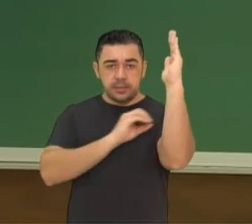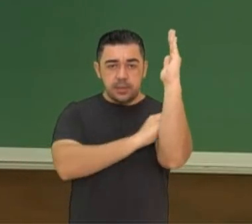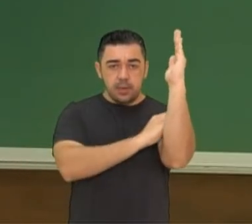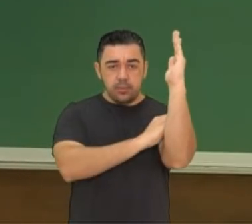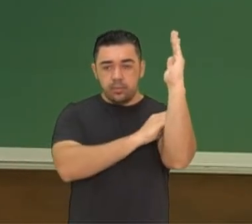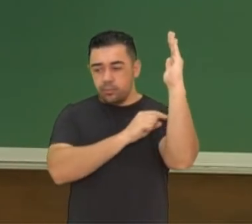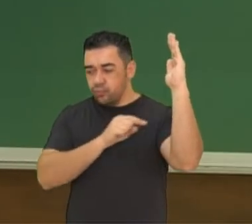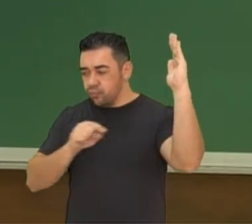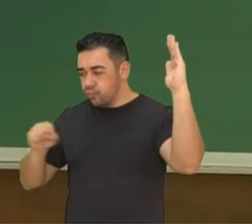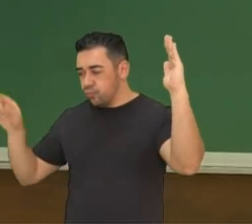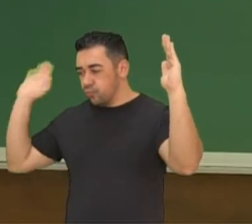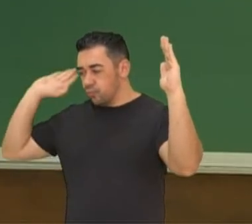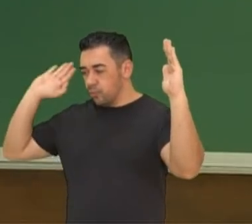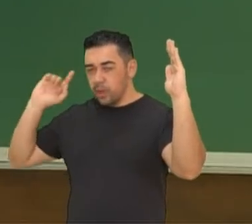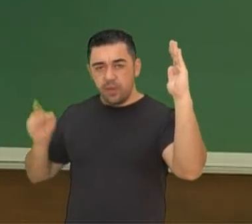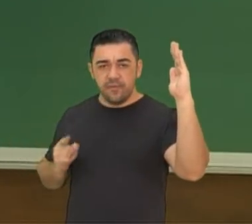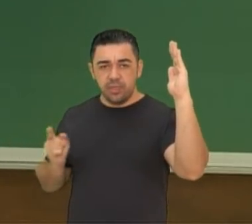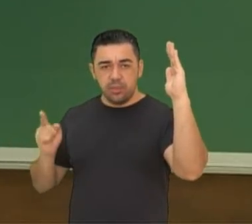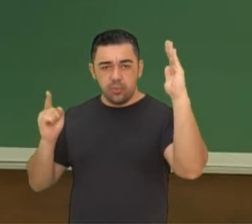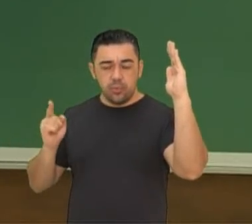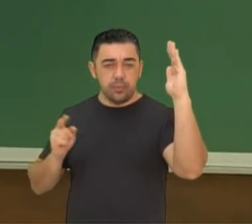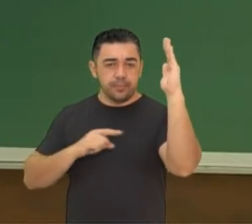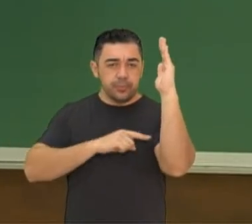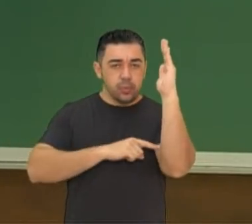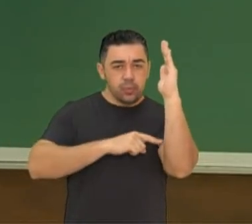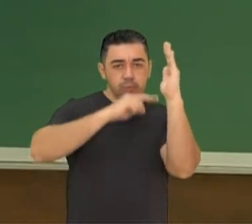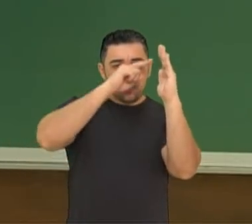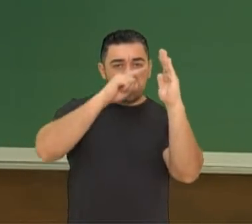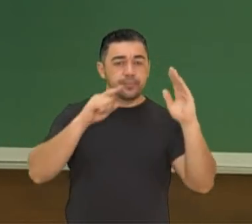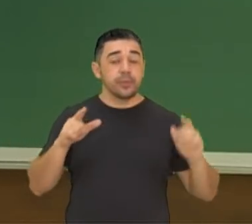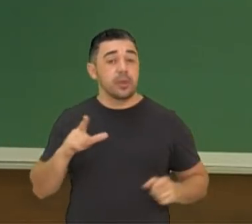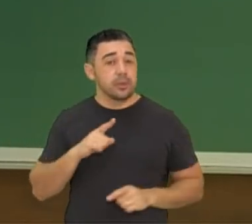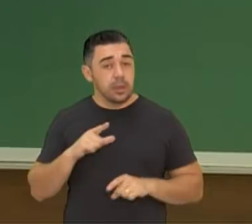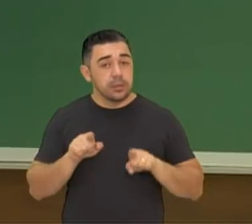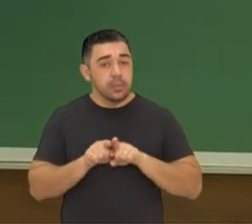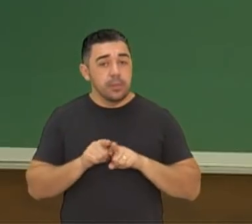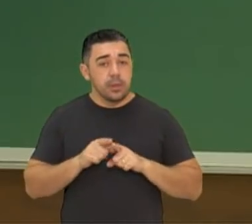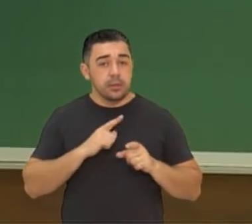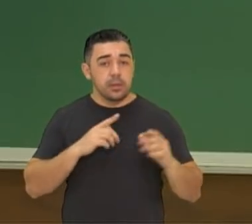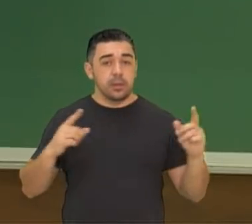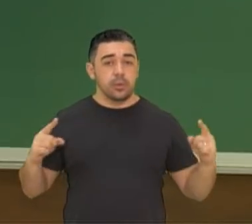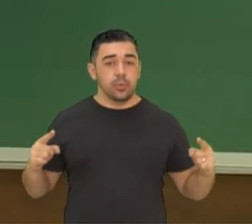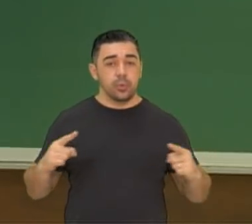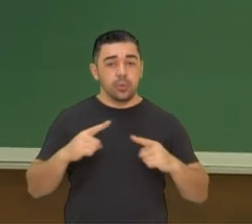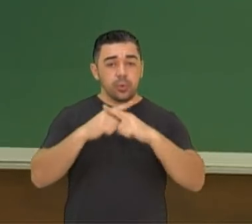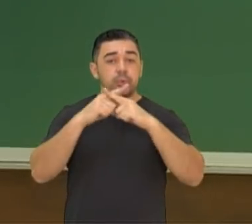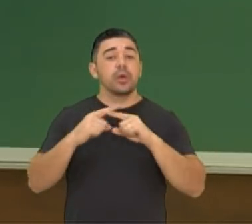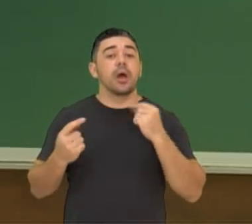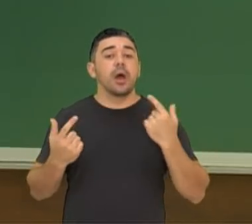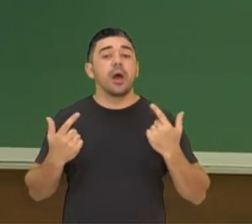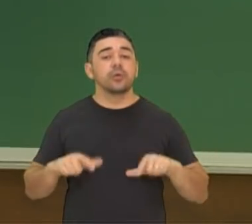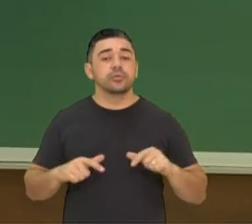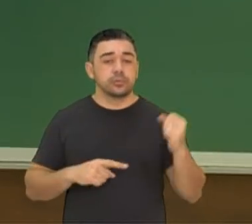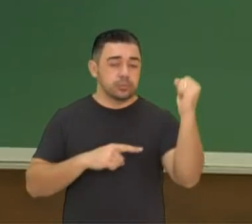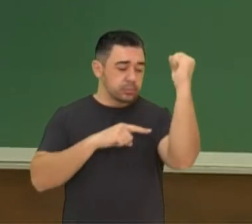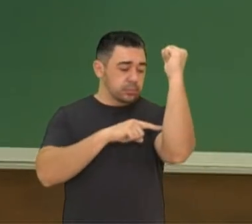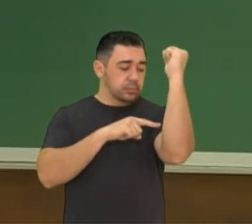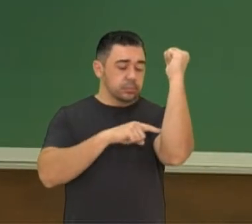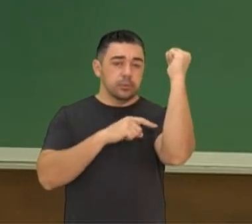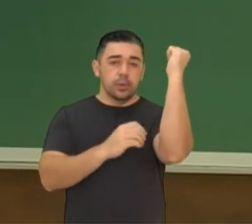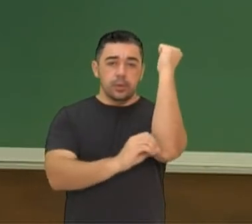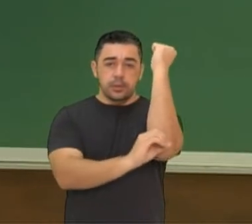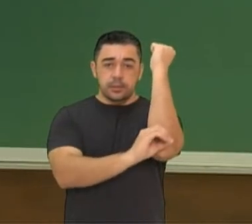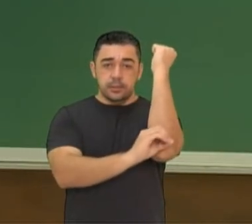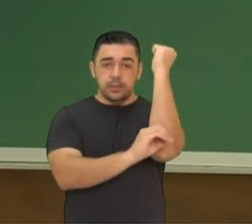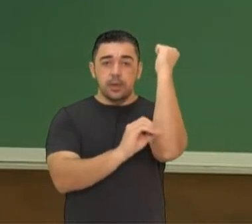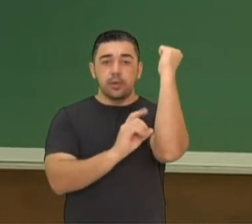infinito, certo? E essas duas retas se cruzam, já que elas são perpendiculares, elas se cruzam num ponto de origem